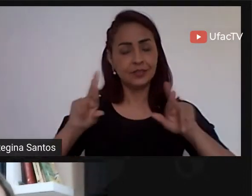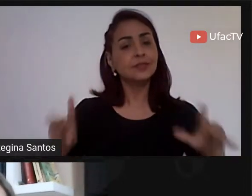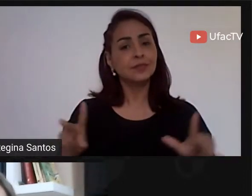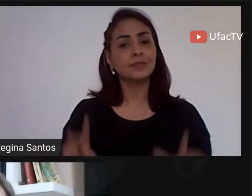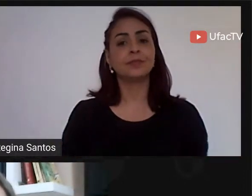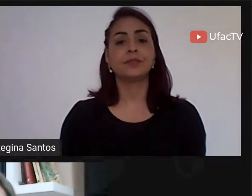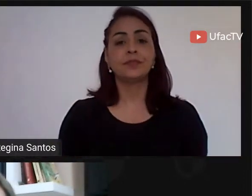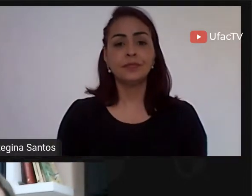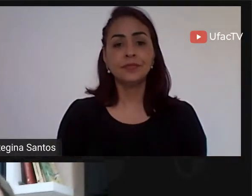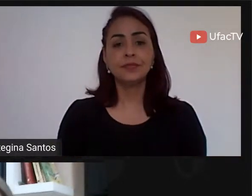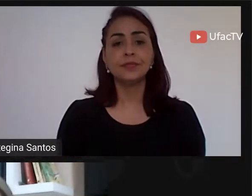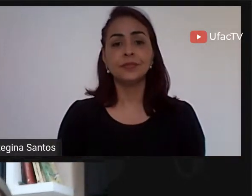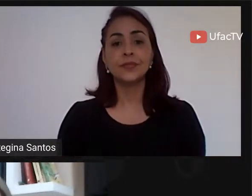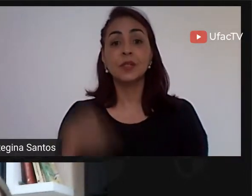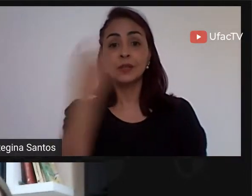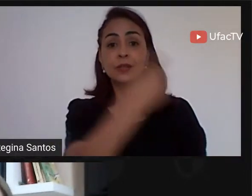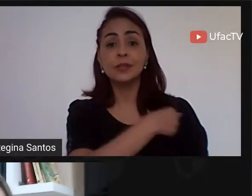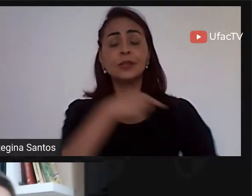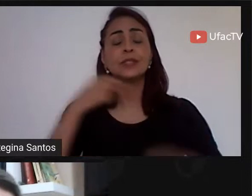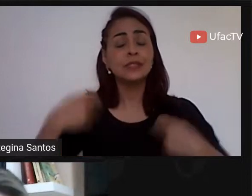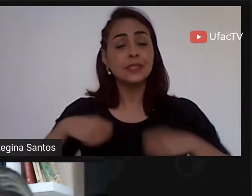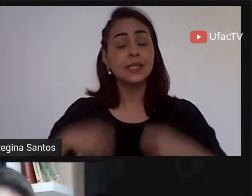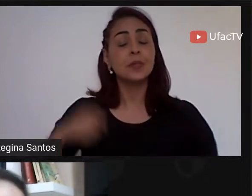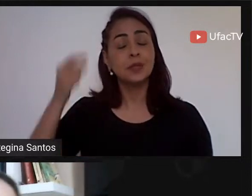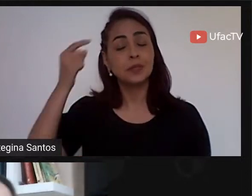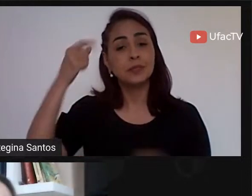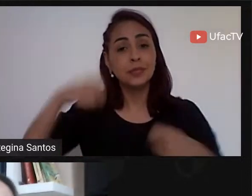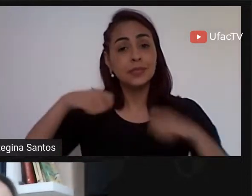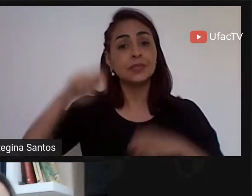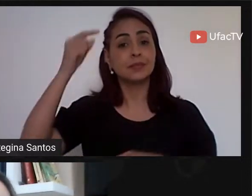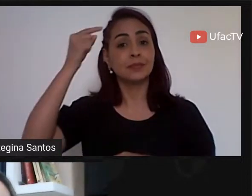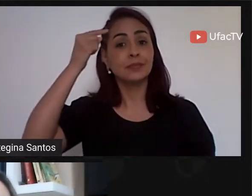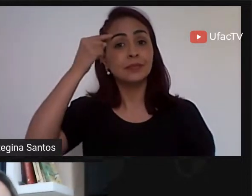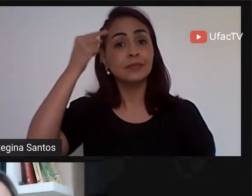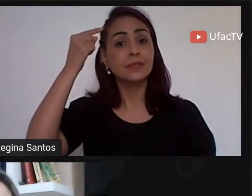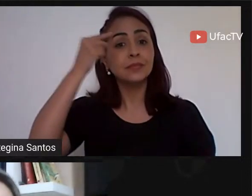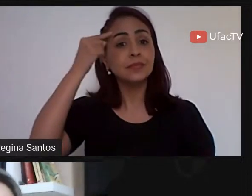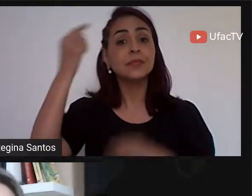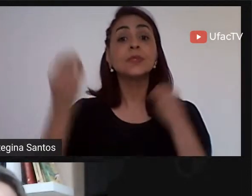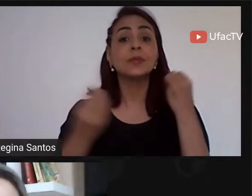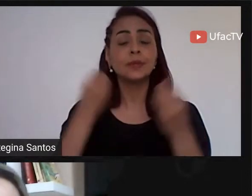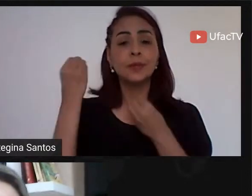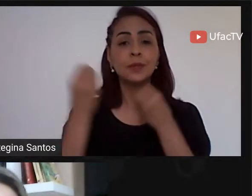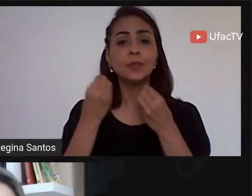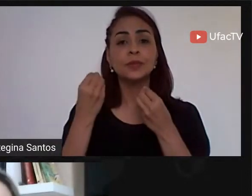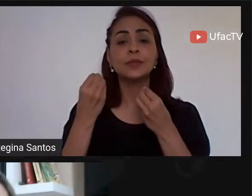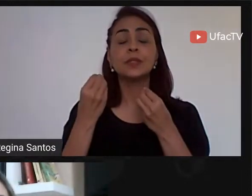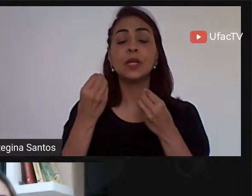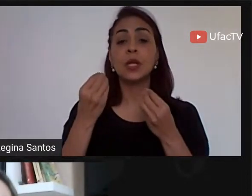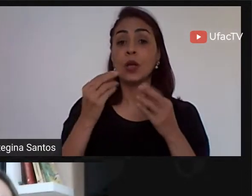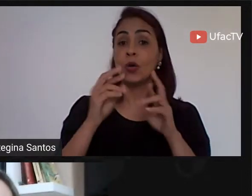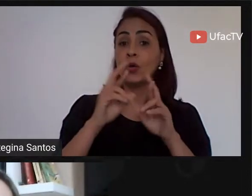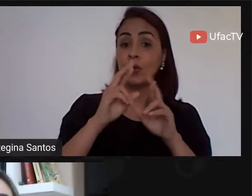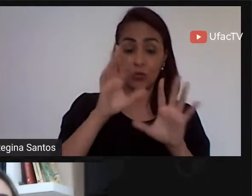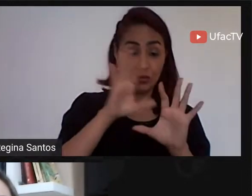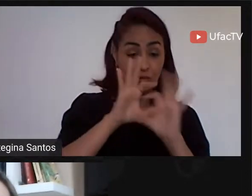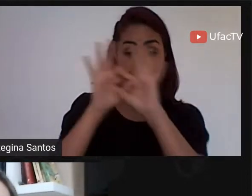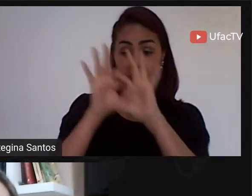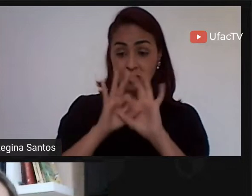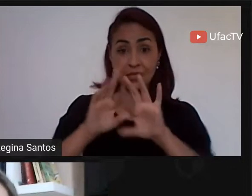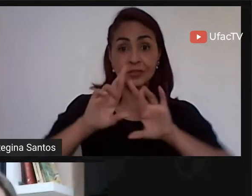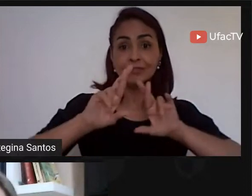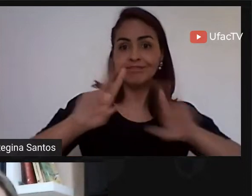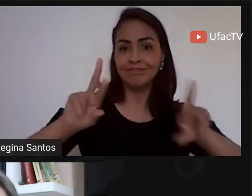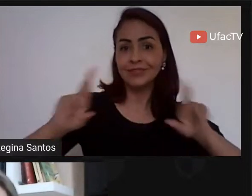é um contexto que precisa pensar nesses, é um currículo que precisa pensar nesses diferentes contextos, nesse mundo global e